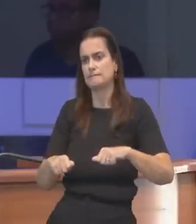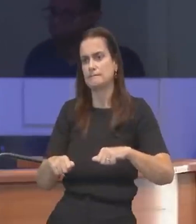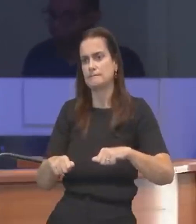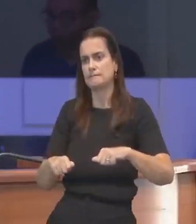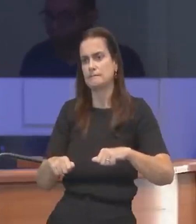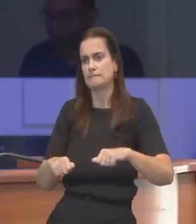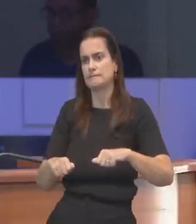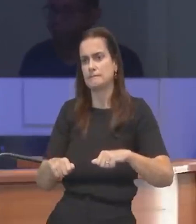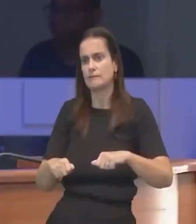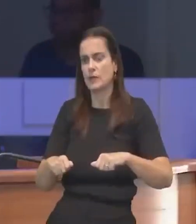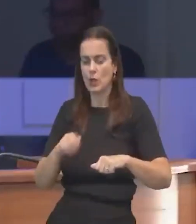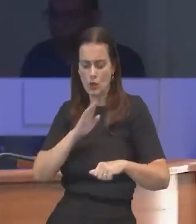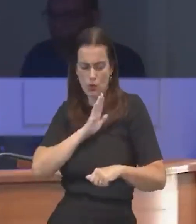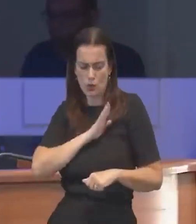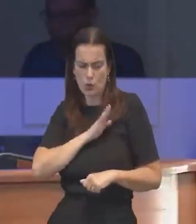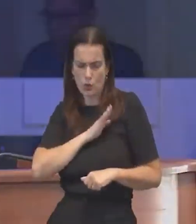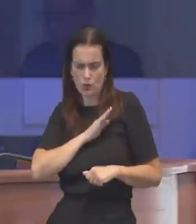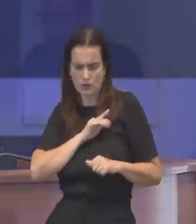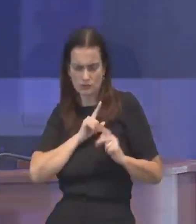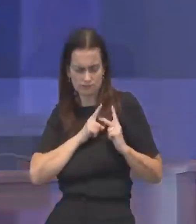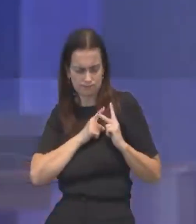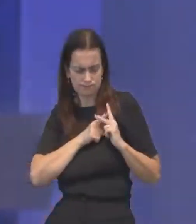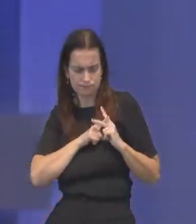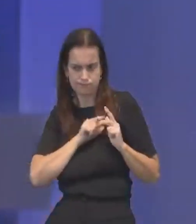Trazendo sobre o nosso coração